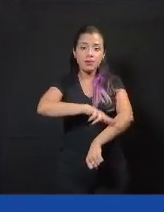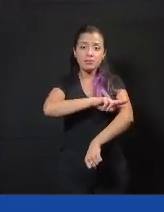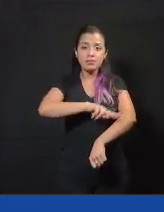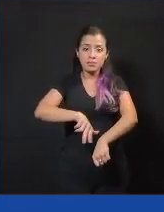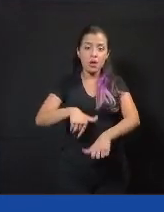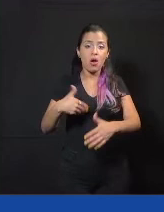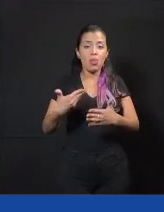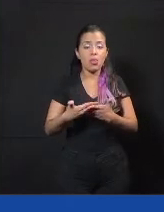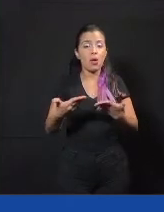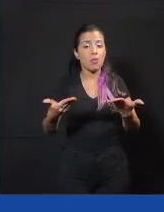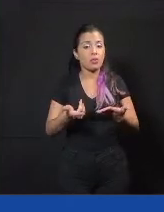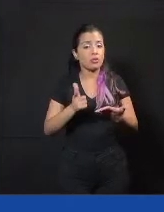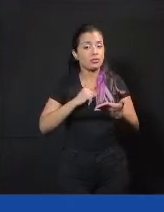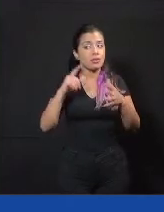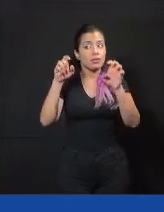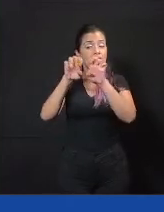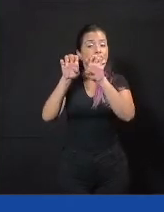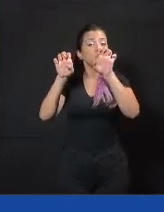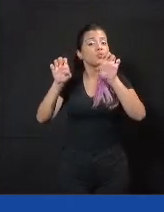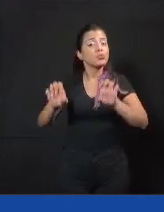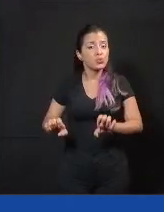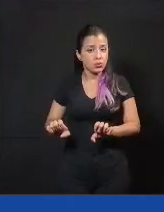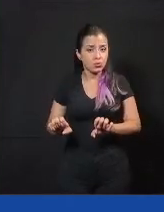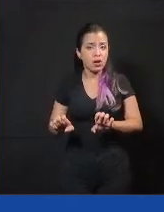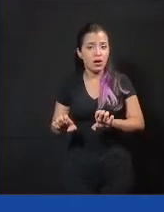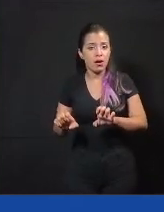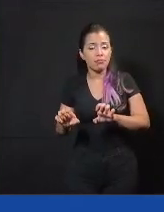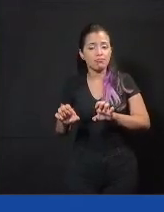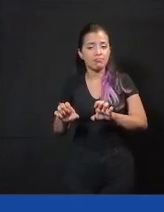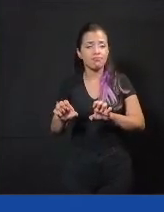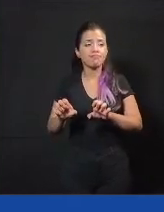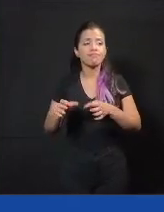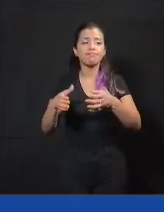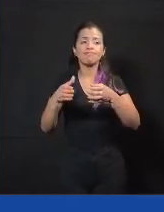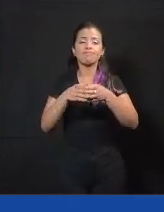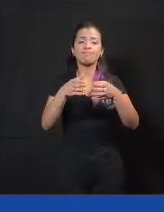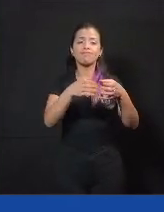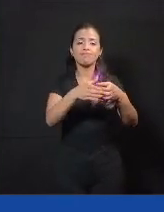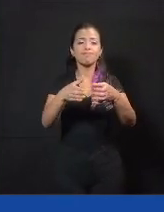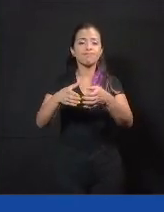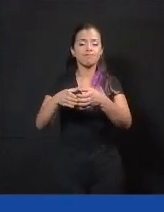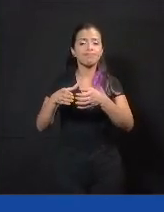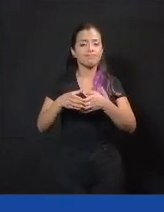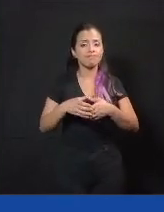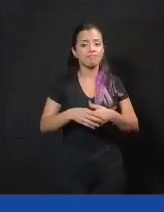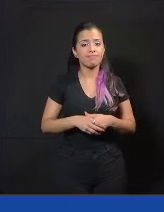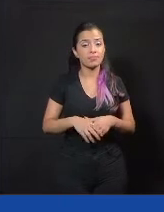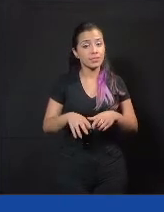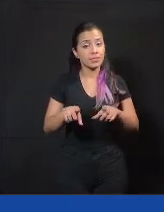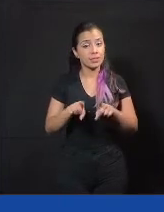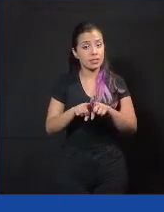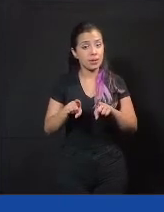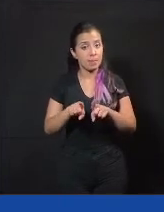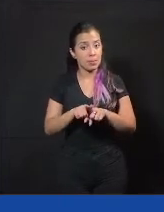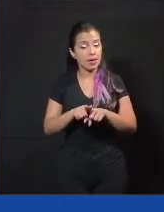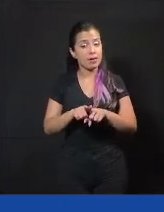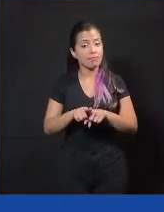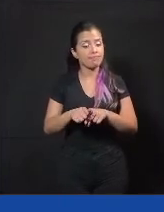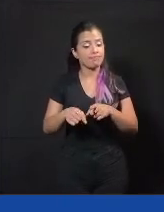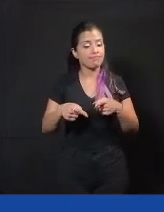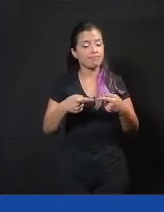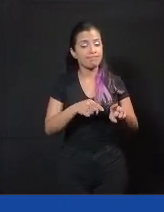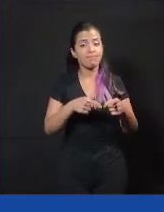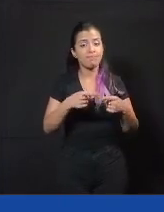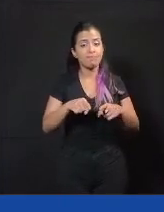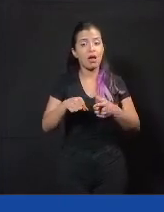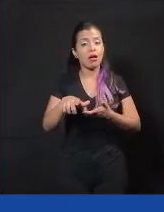estruturando o Brasil, está estruturando a sua ordem, né? E provocando, por isso, desordem,